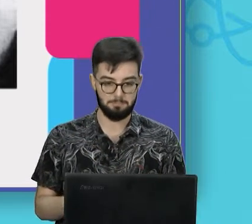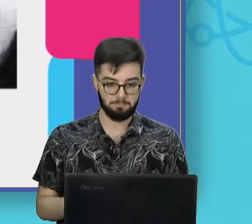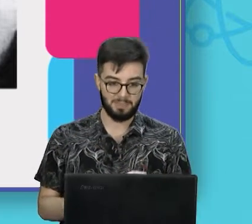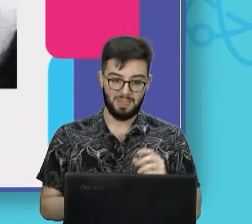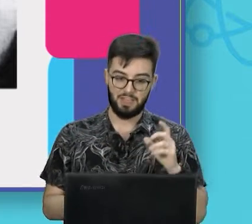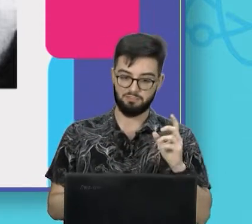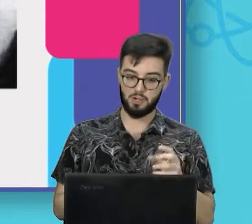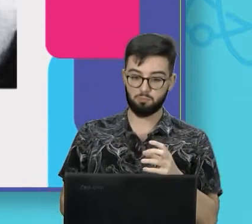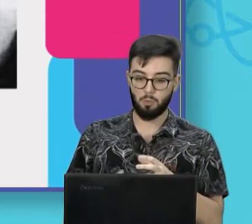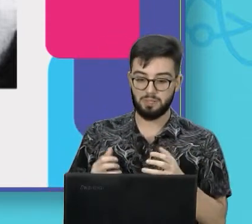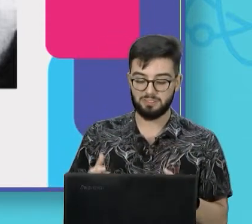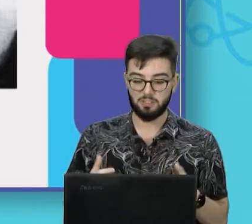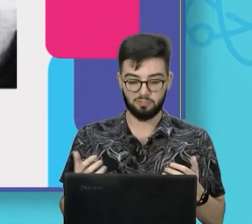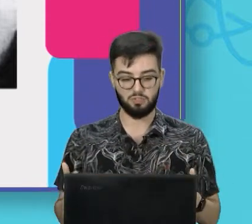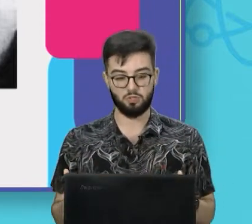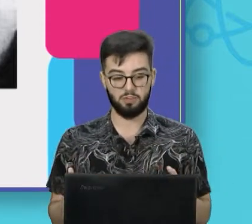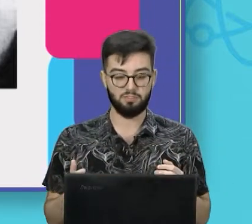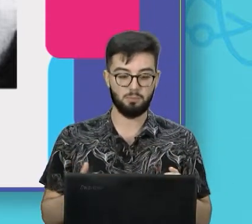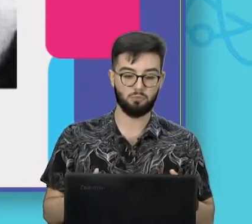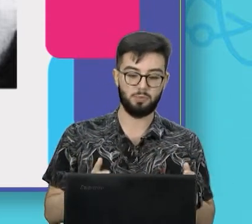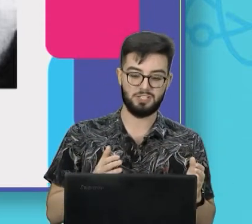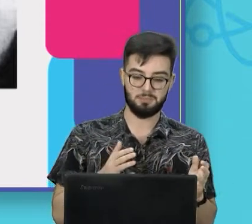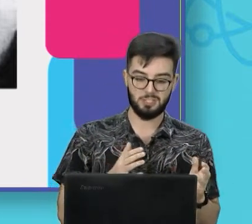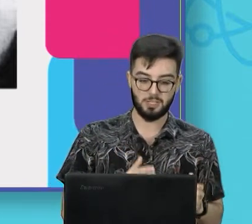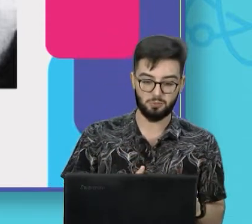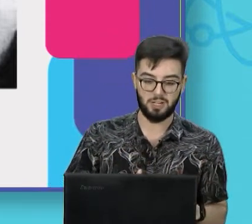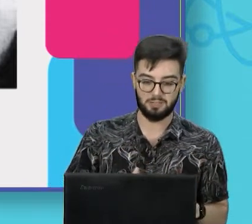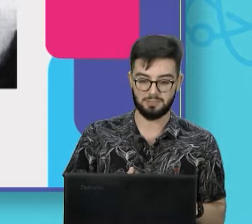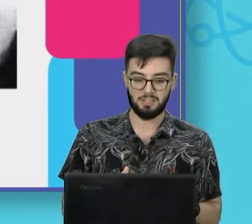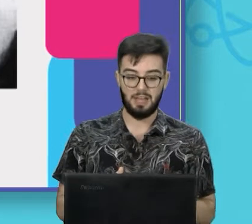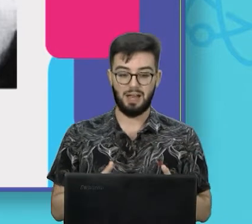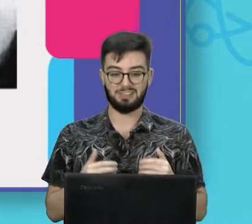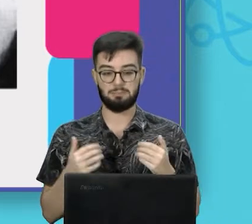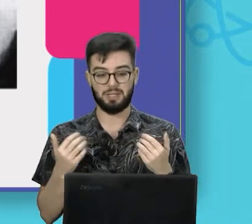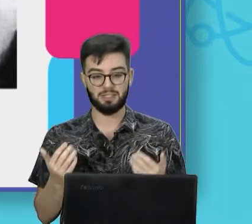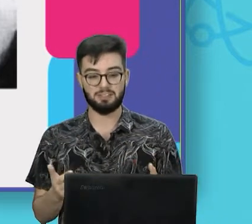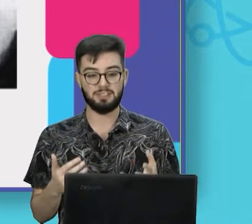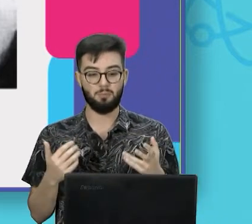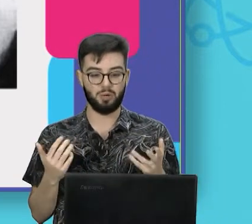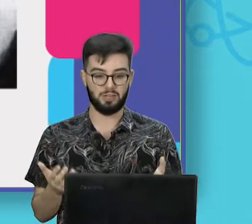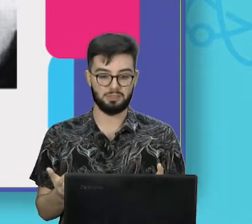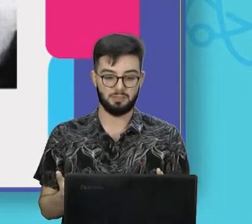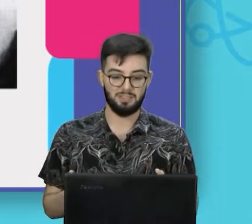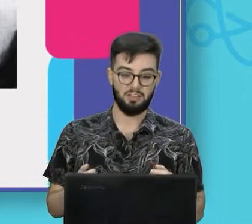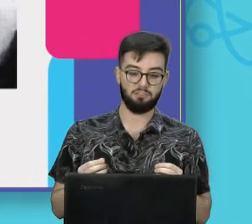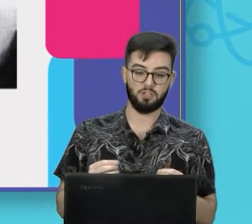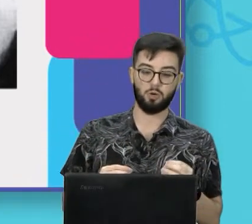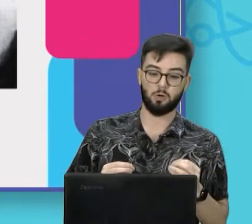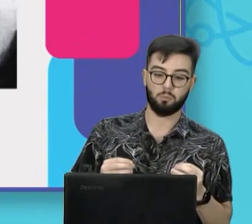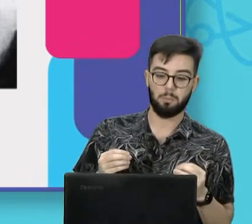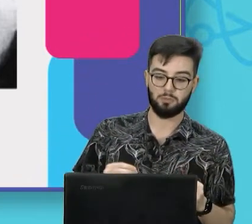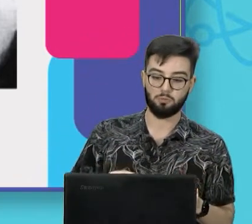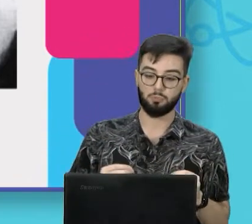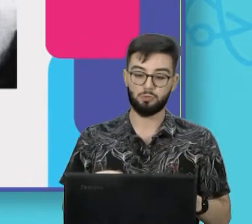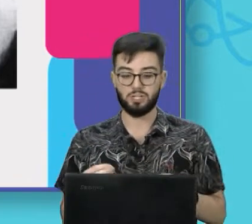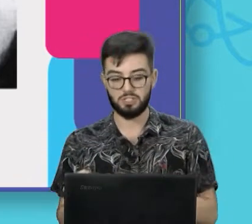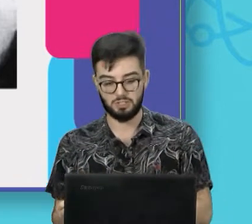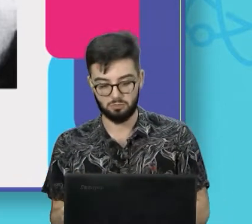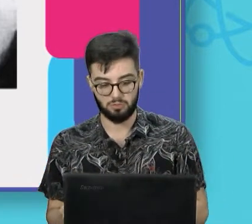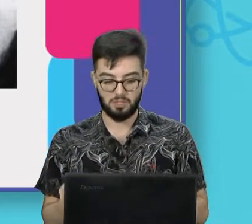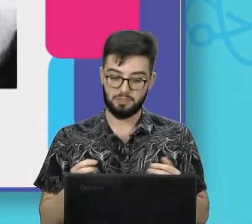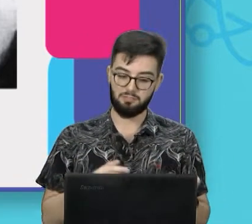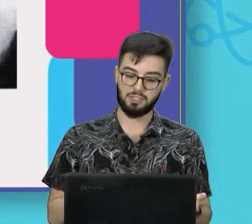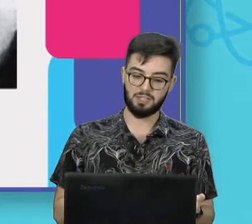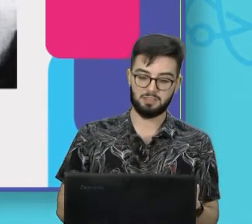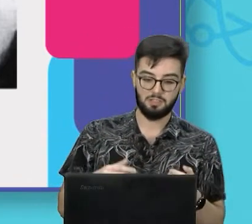realidade brasileira em vários momentos da nossa história vivemos sob regimes ditatoriais as liberdades democráticas vigorarão por períodos